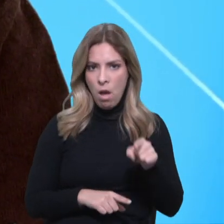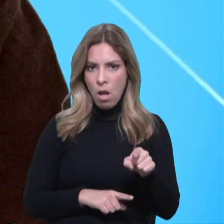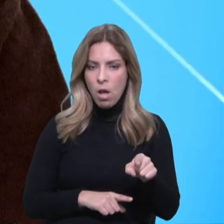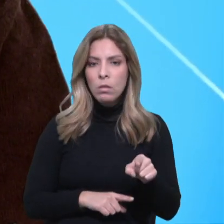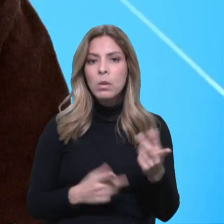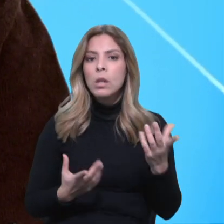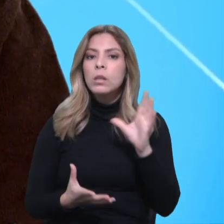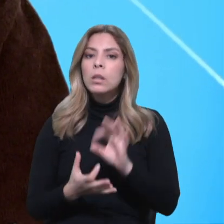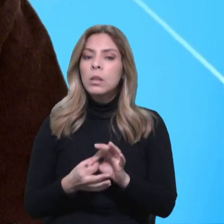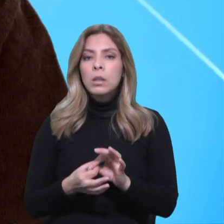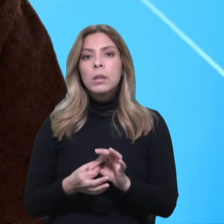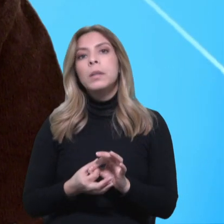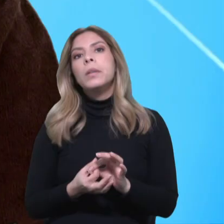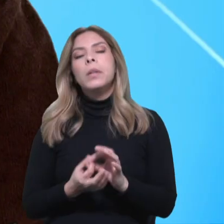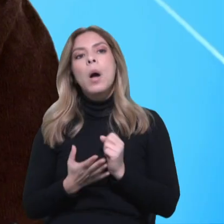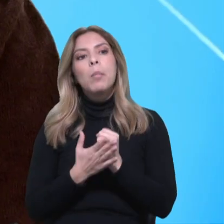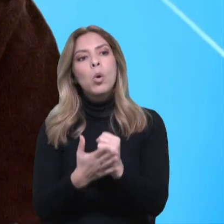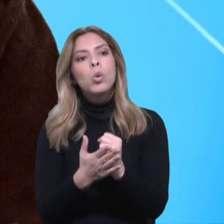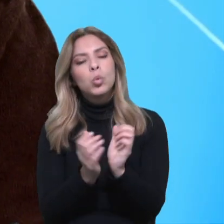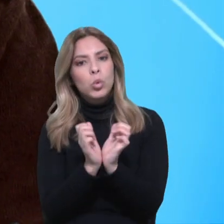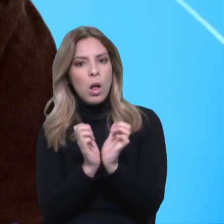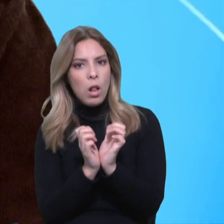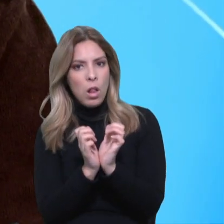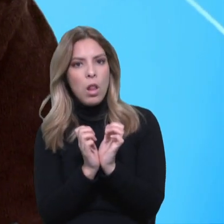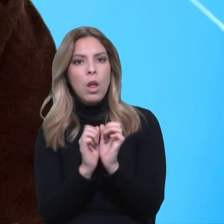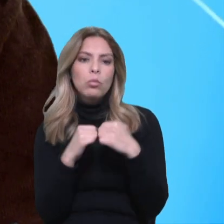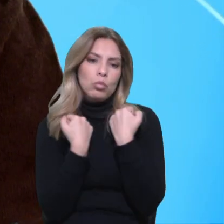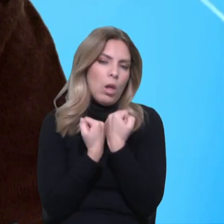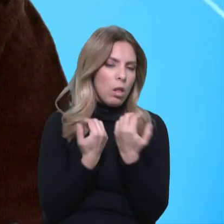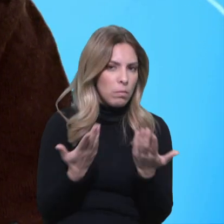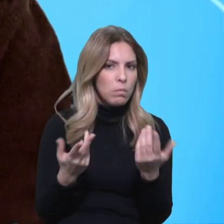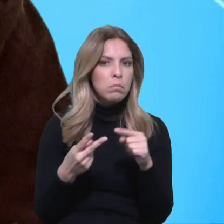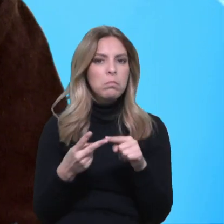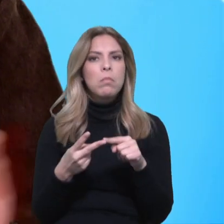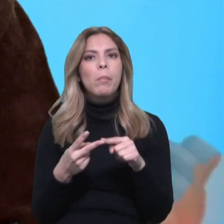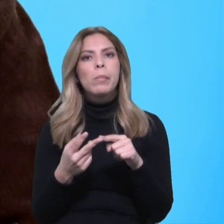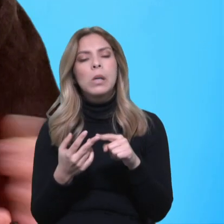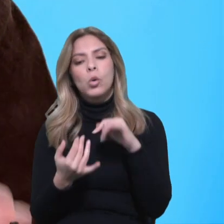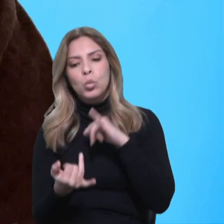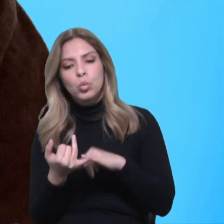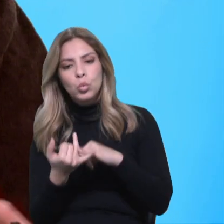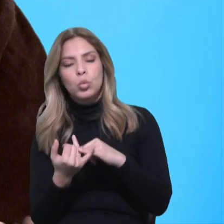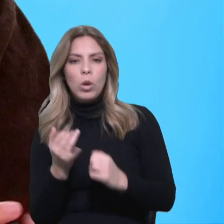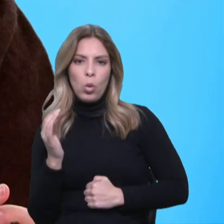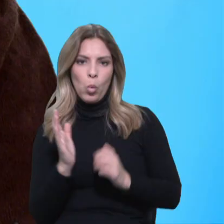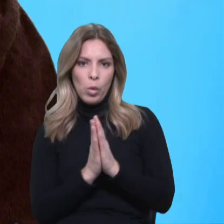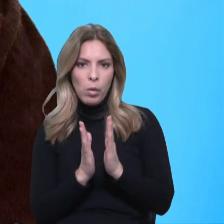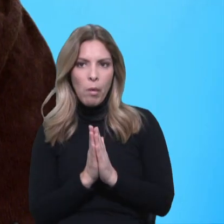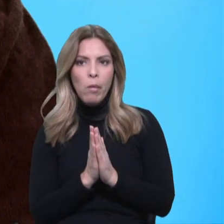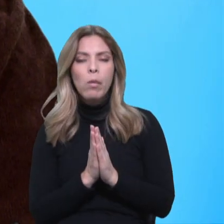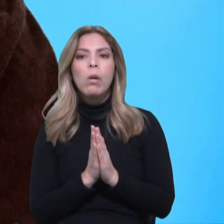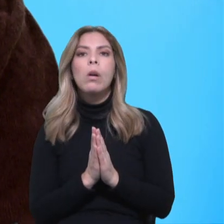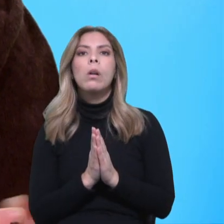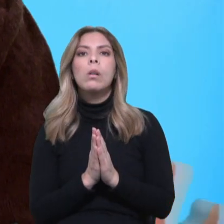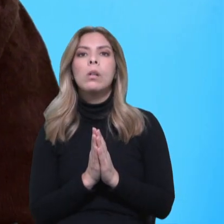associações de apoio social, em que associações católicas ou de baixo, por exemplo,